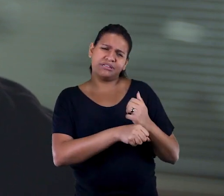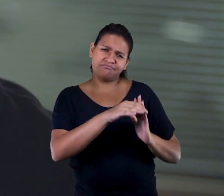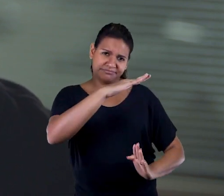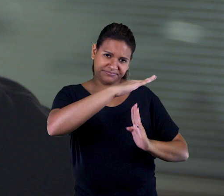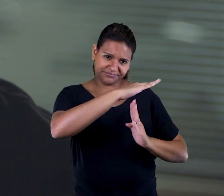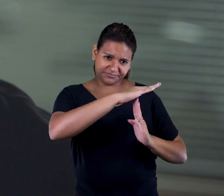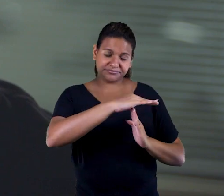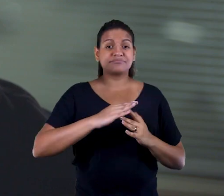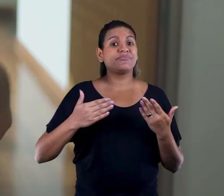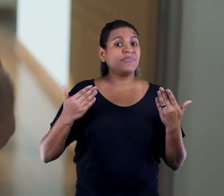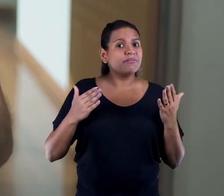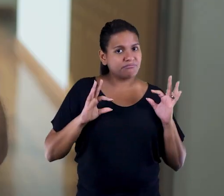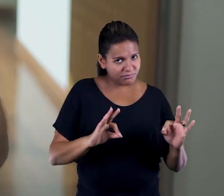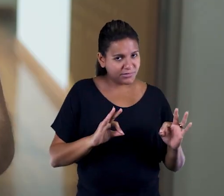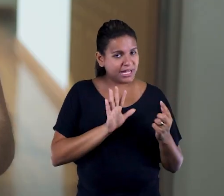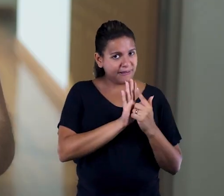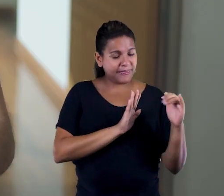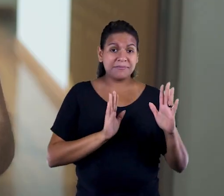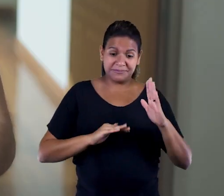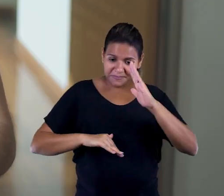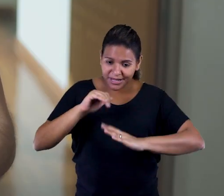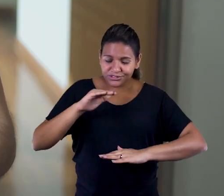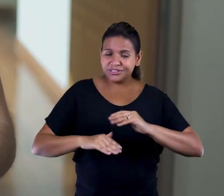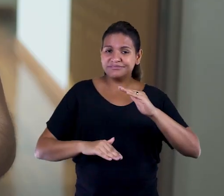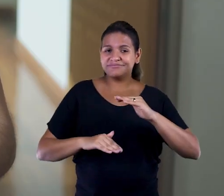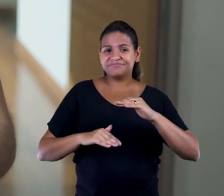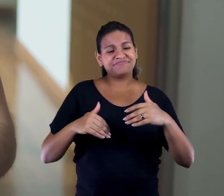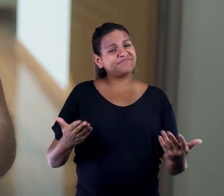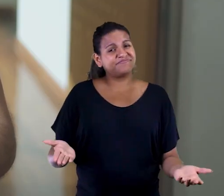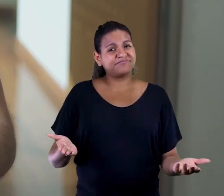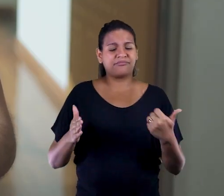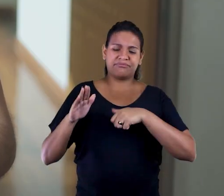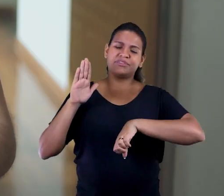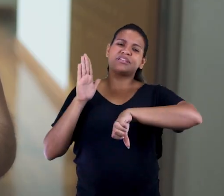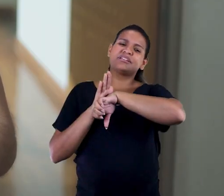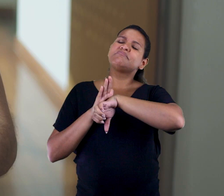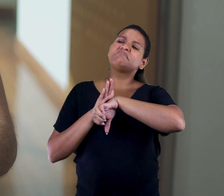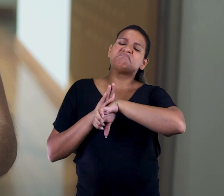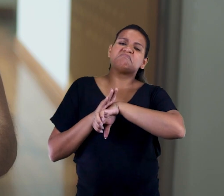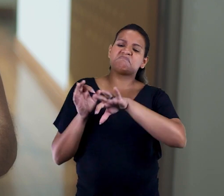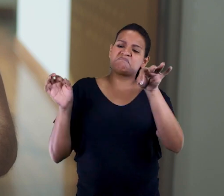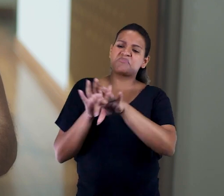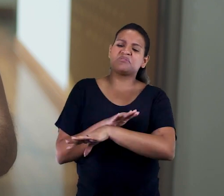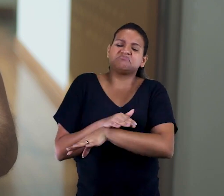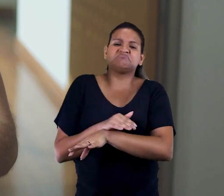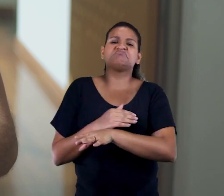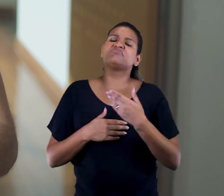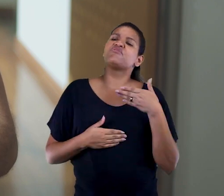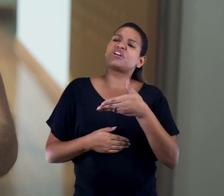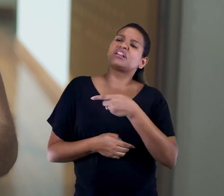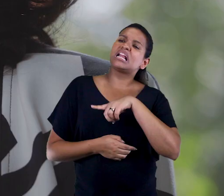detenção. Na prática, infelizmente, praticavam o crime e saíam pelas portas da frente